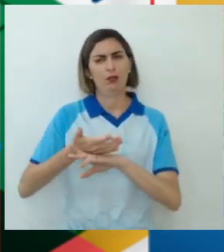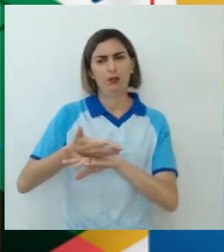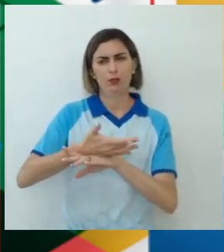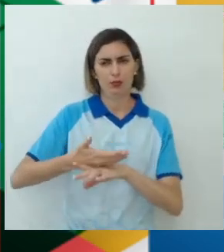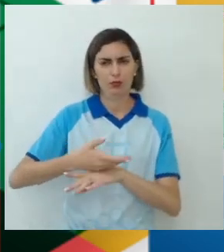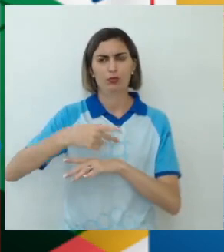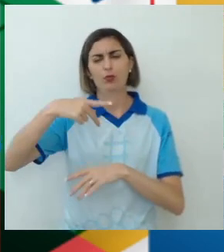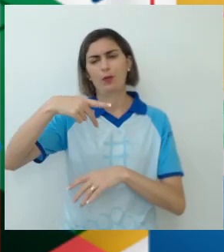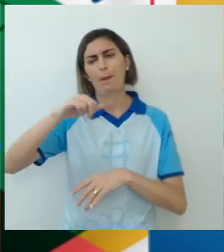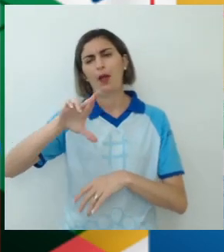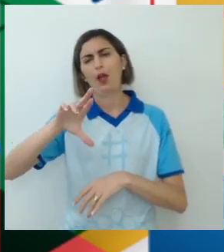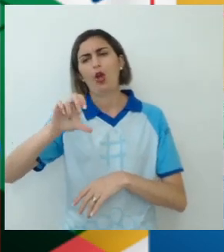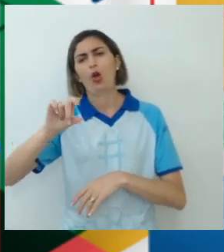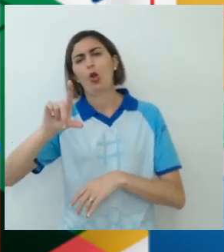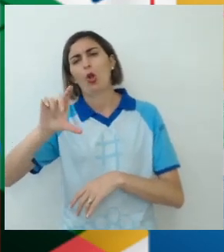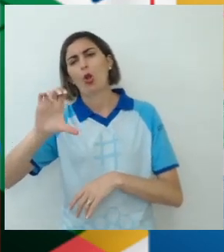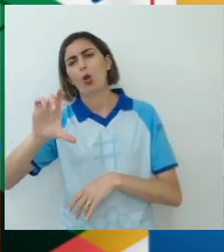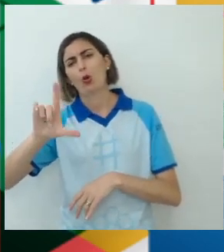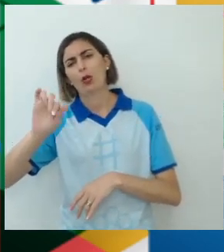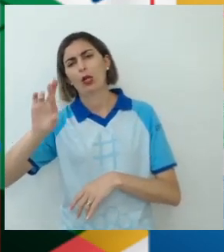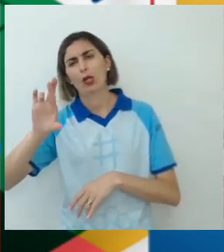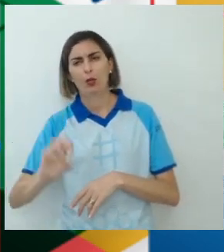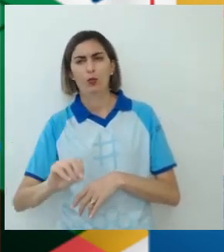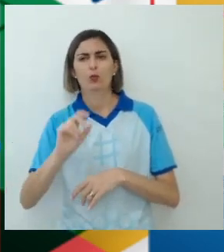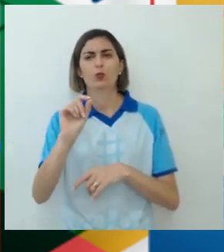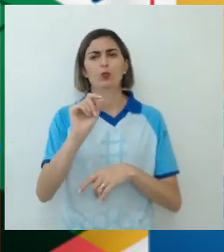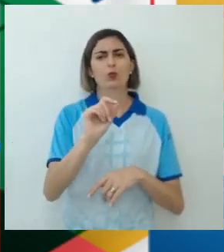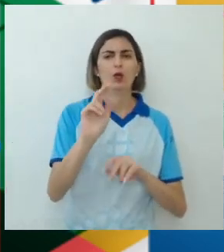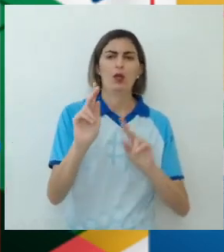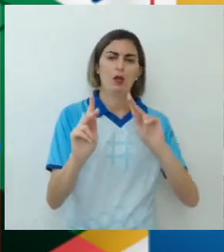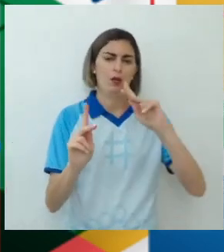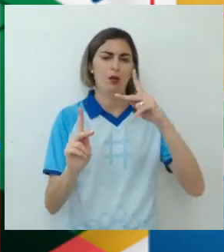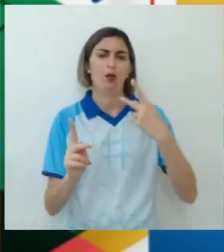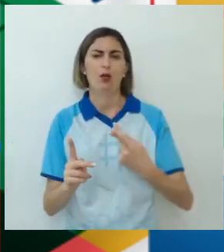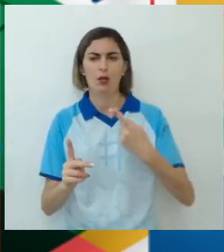ácido perclórico, quem é o ácido perclórico? É o